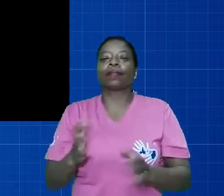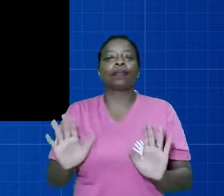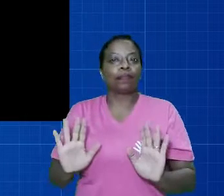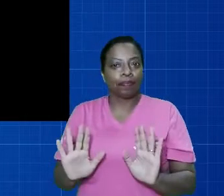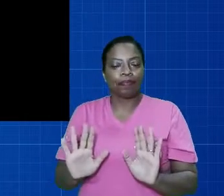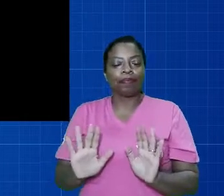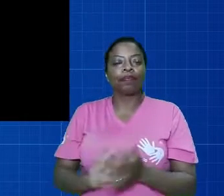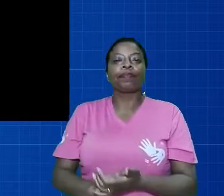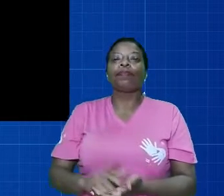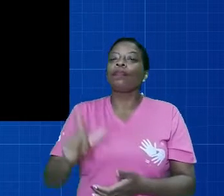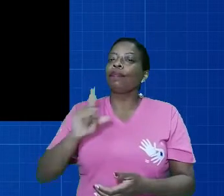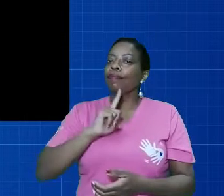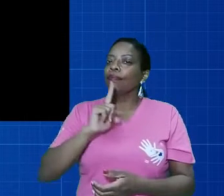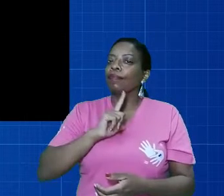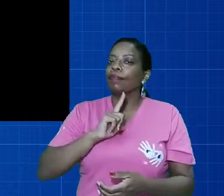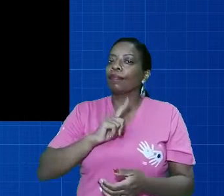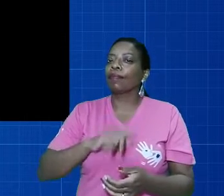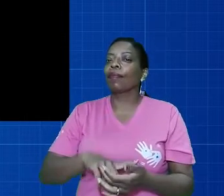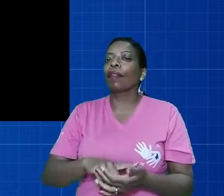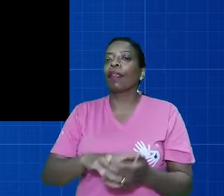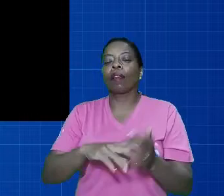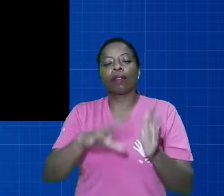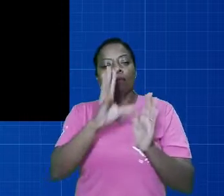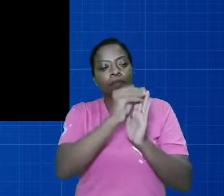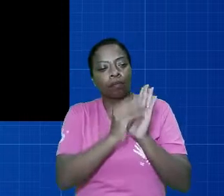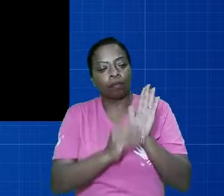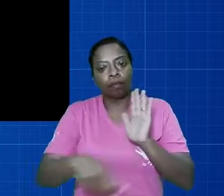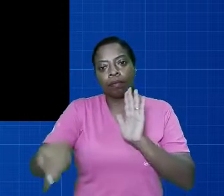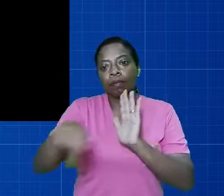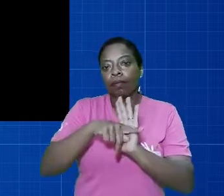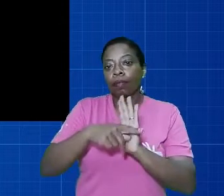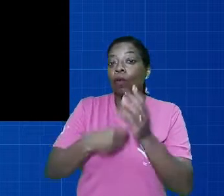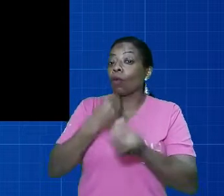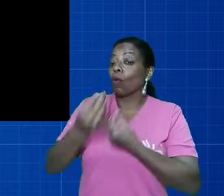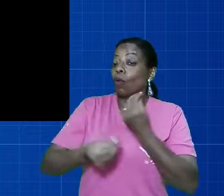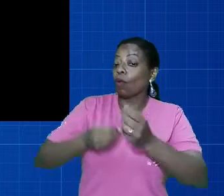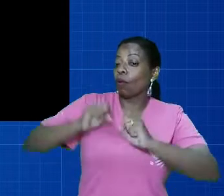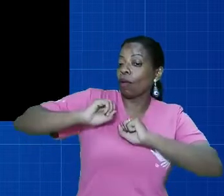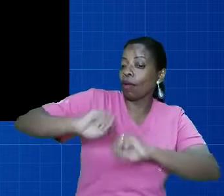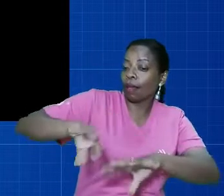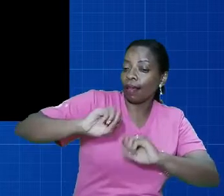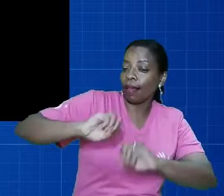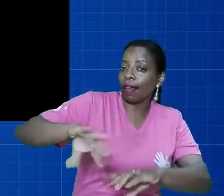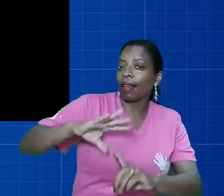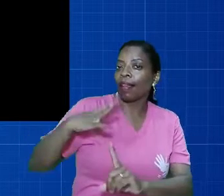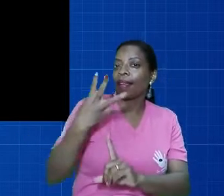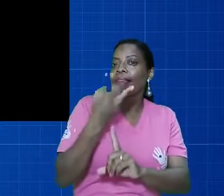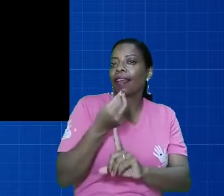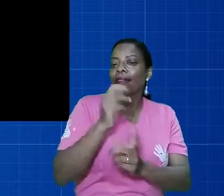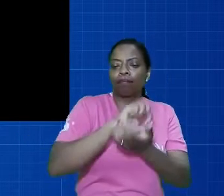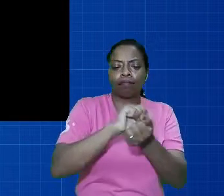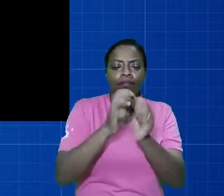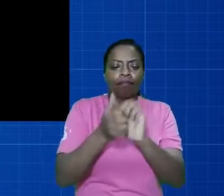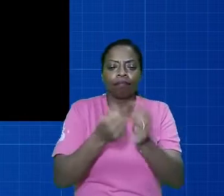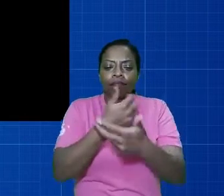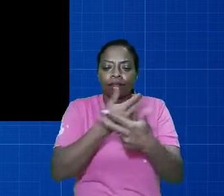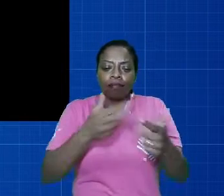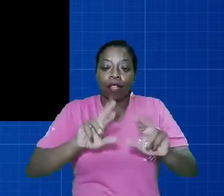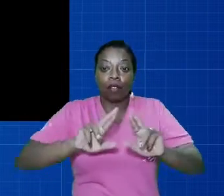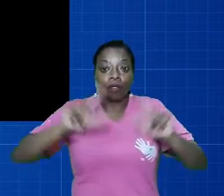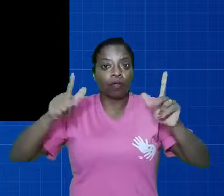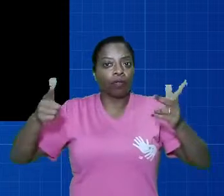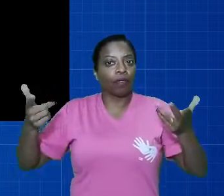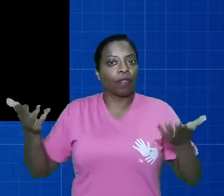gente já tinha uma concepção de ensino de arte, ensinar arte, de ensino de arte, né, bastante diferente desses